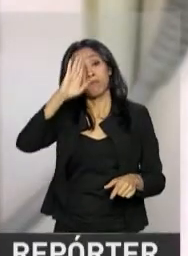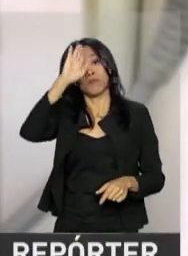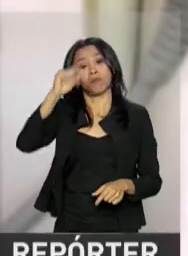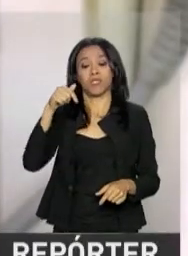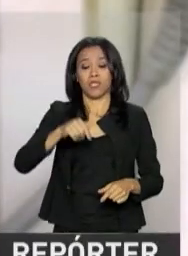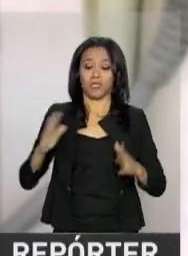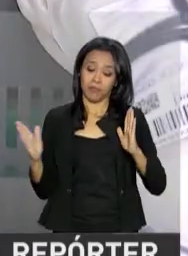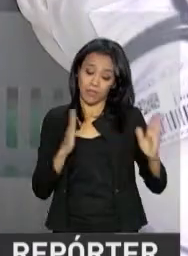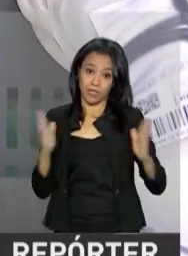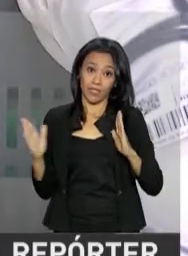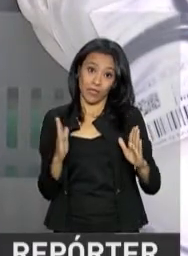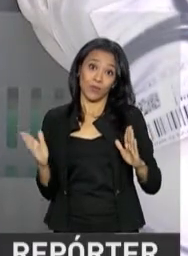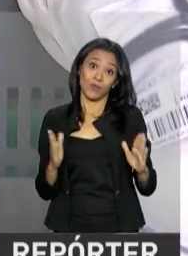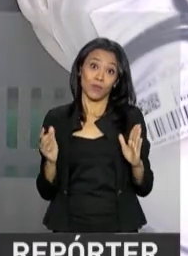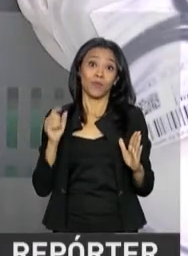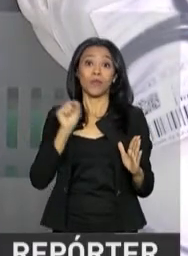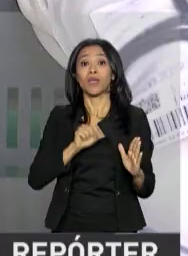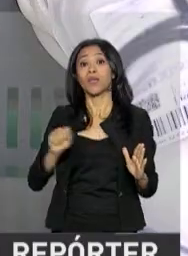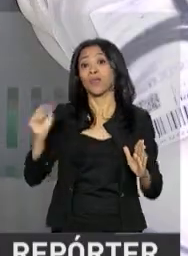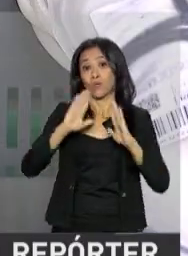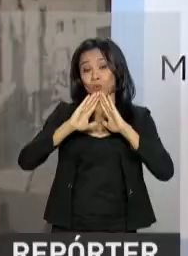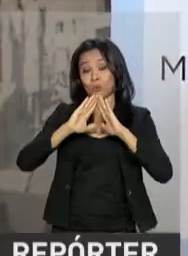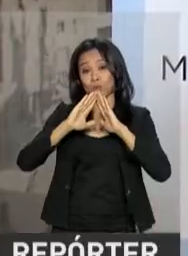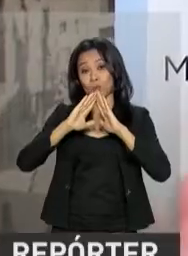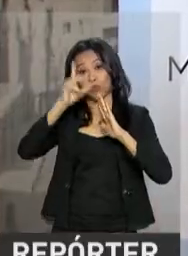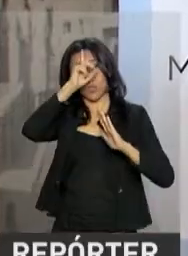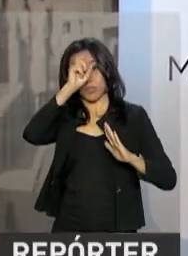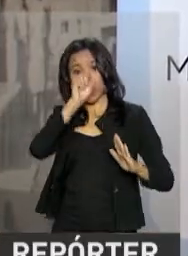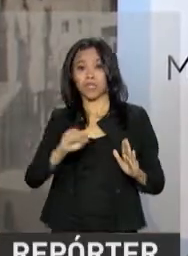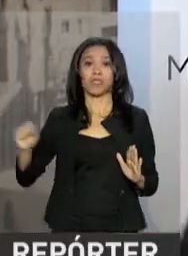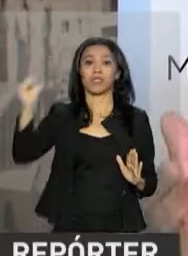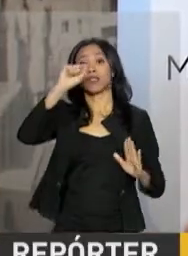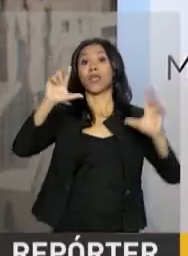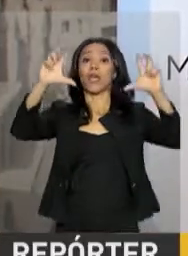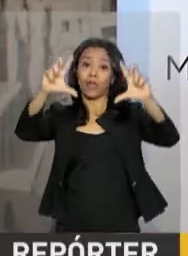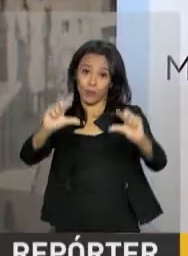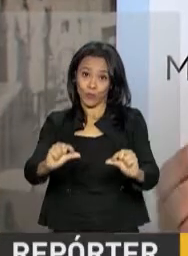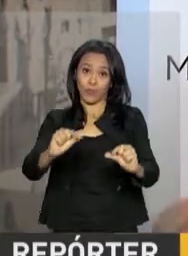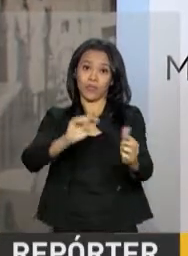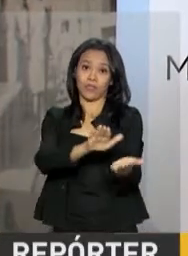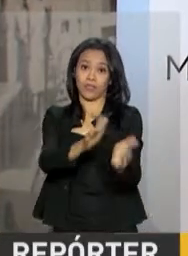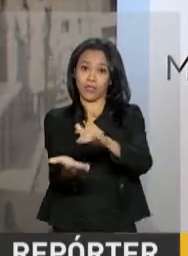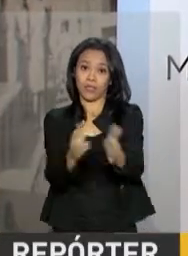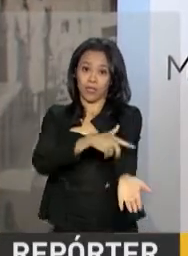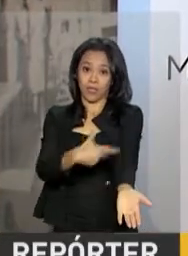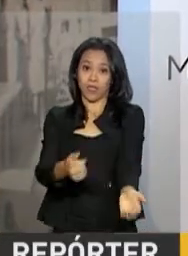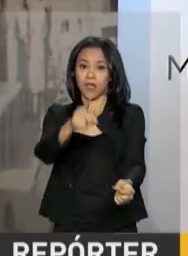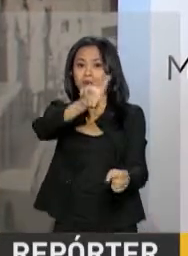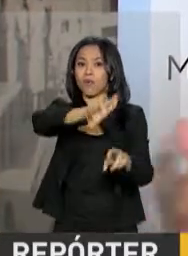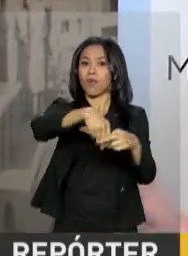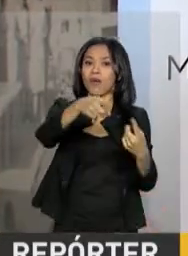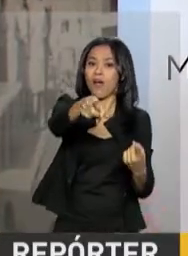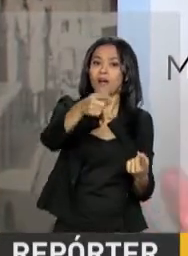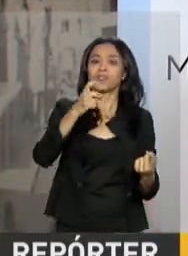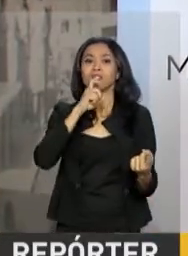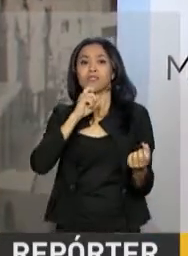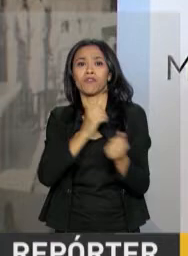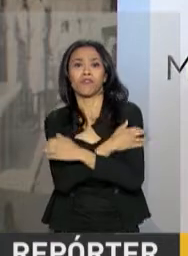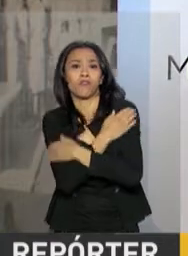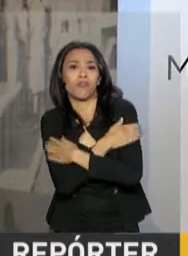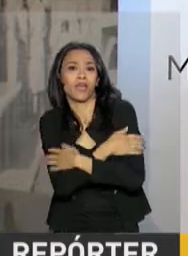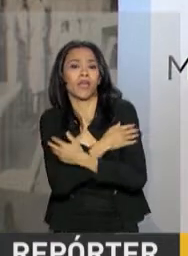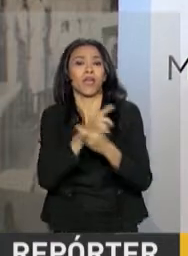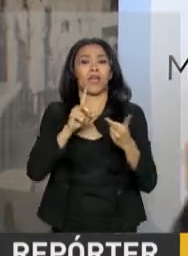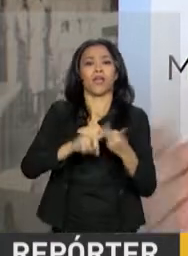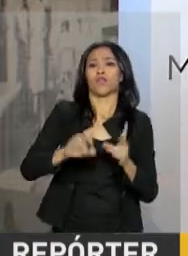dos bancos de sangue do país costumam diminuir esse período do jogo inverno férias e períodos de